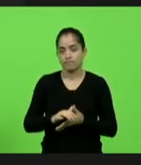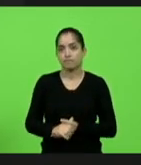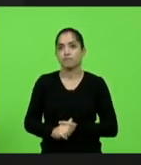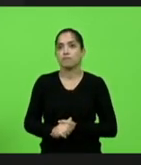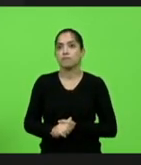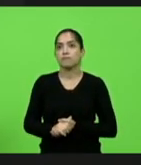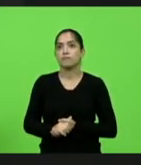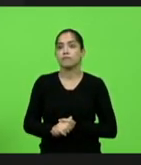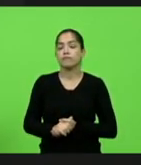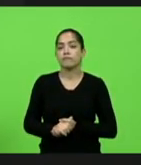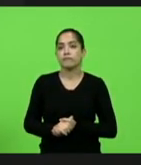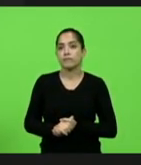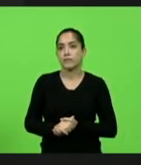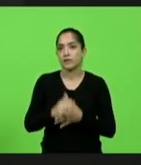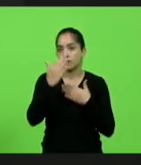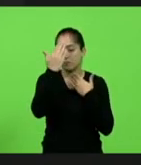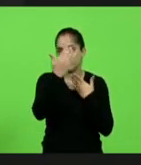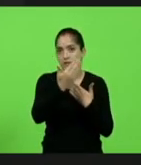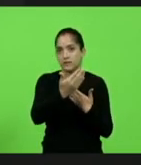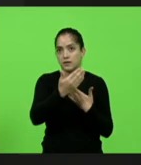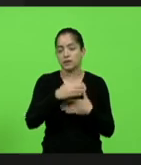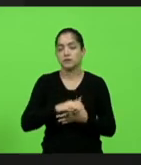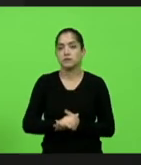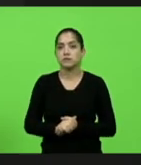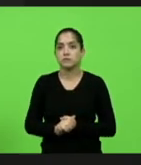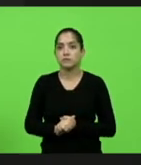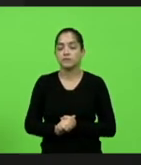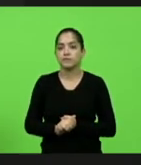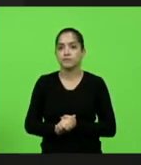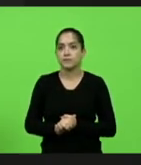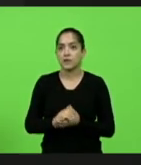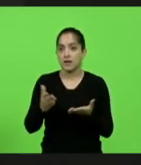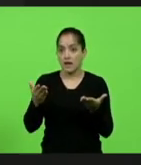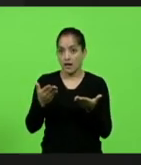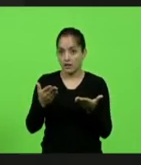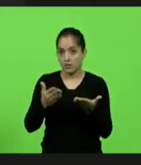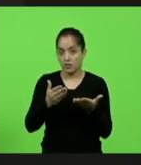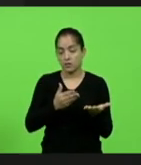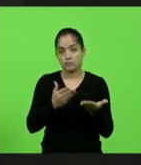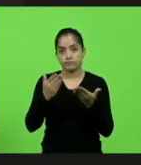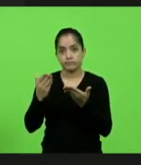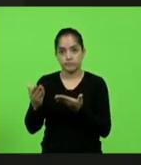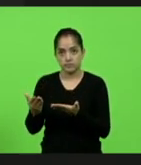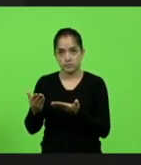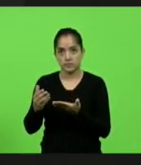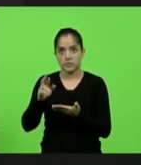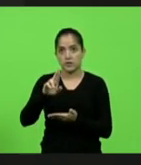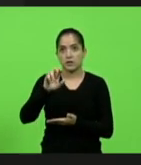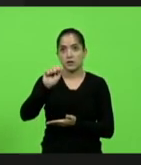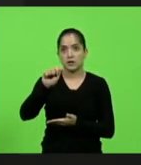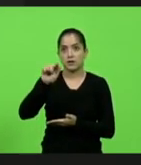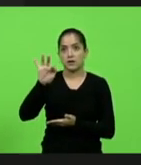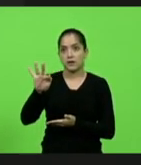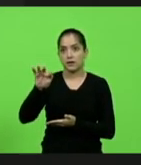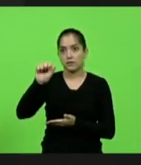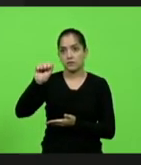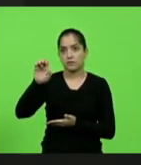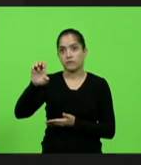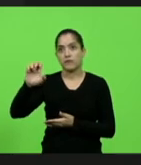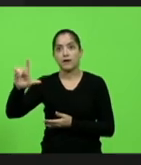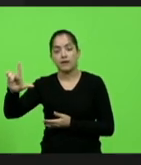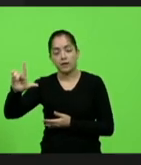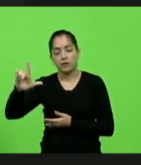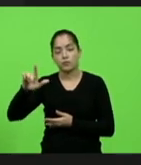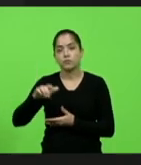Obrigada, Alex, pela sua manifestação. Agora eu passo a palavra ao doutor Rafael Meira Luz, promotor de justiça do Estado de